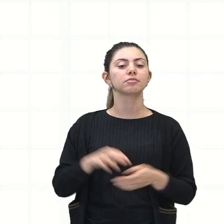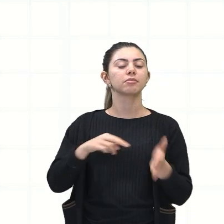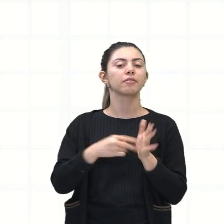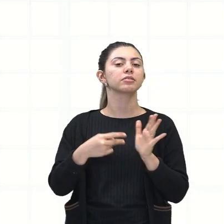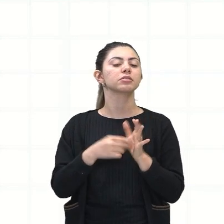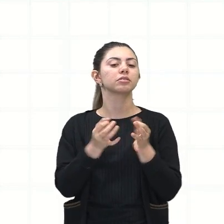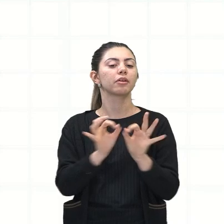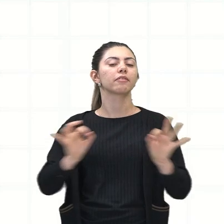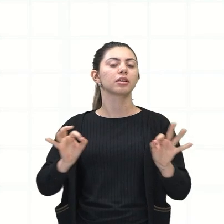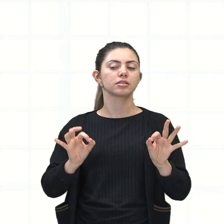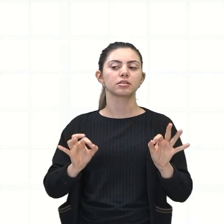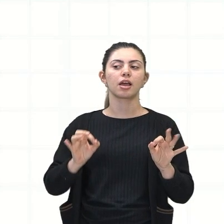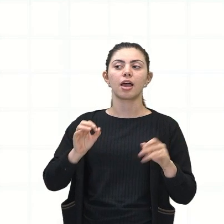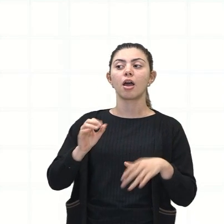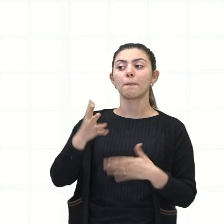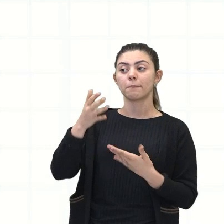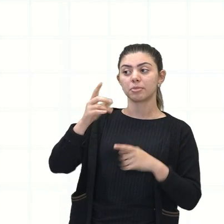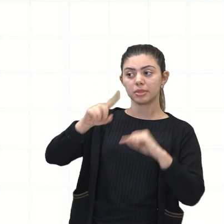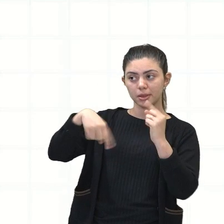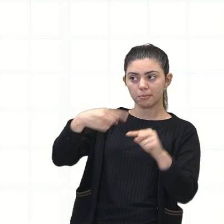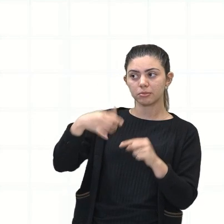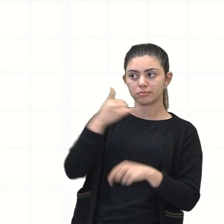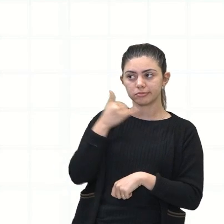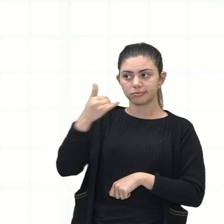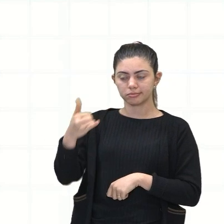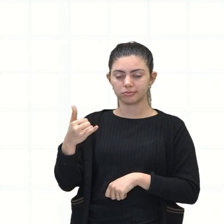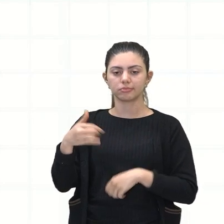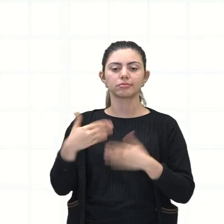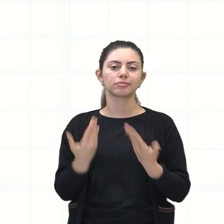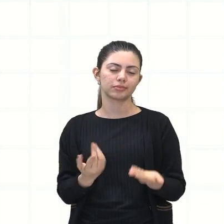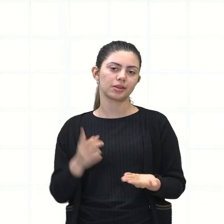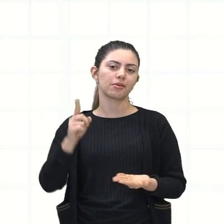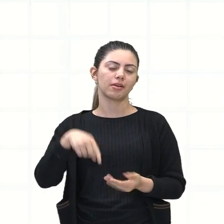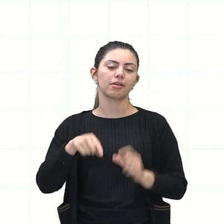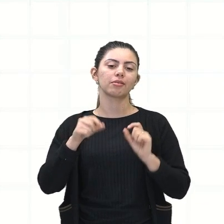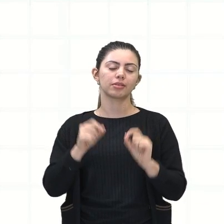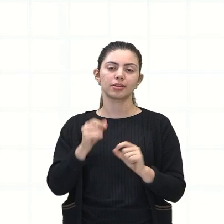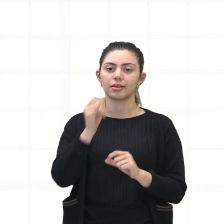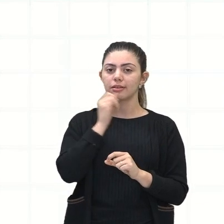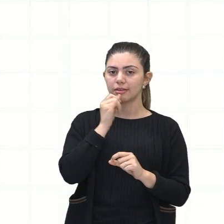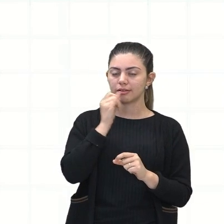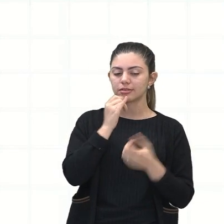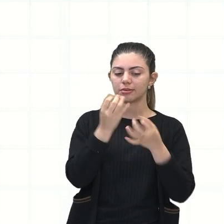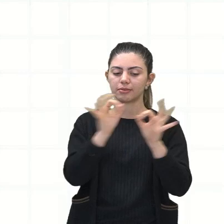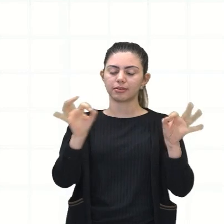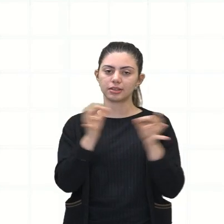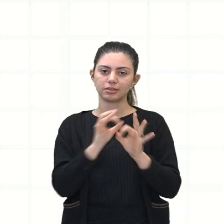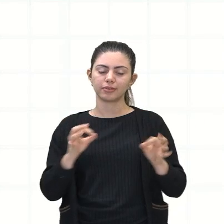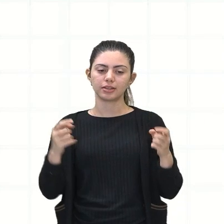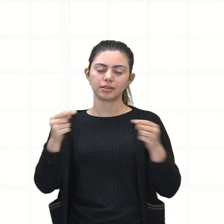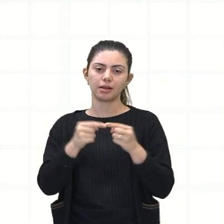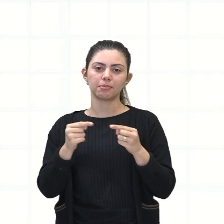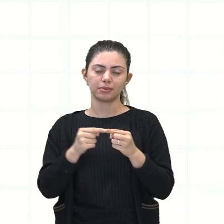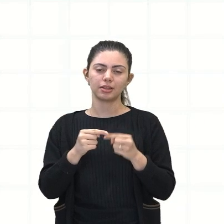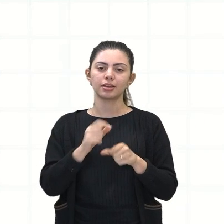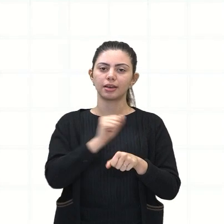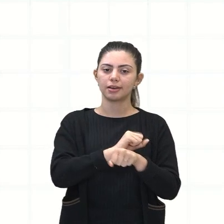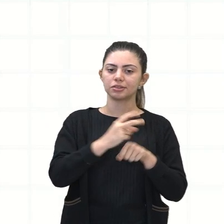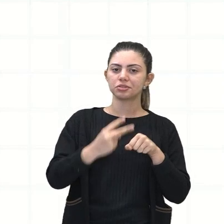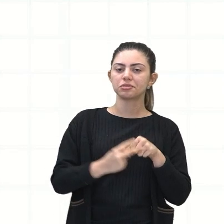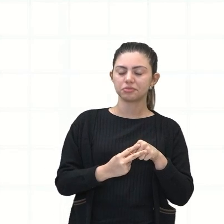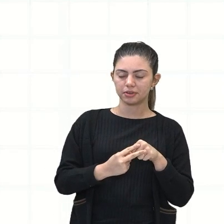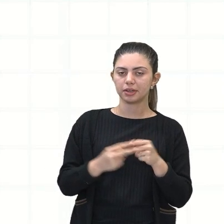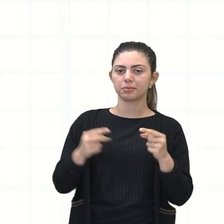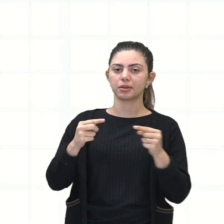mais tarde. Então, são exemplos de advérbios de tempo, ok?